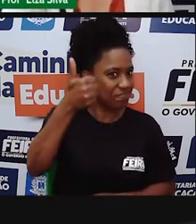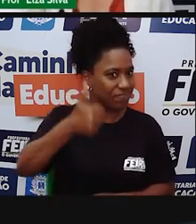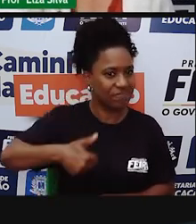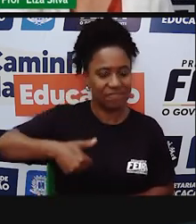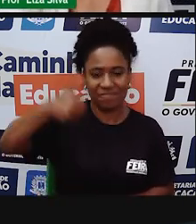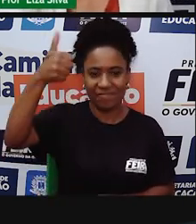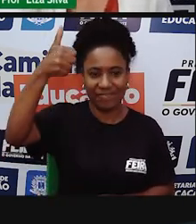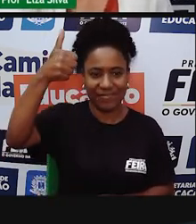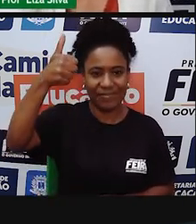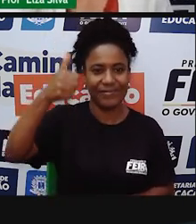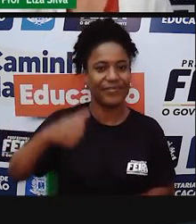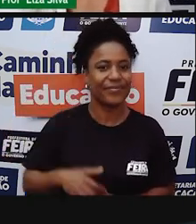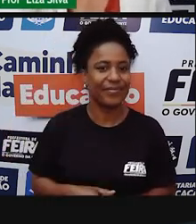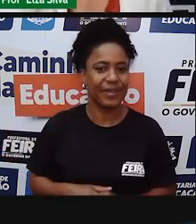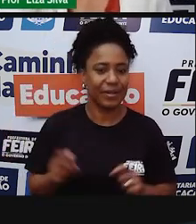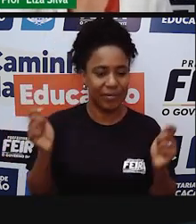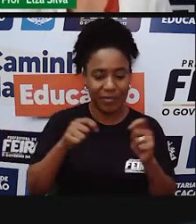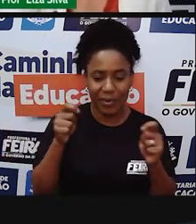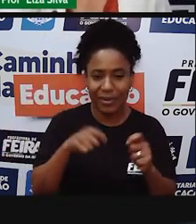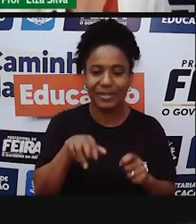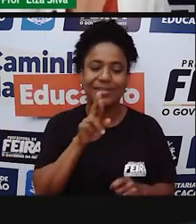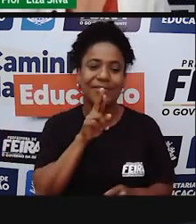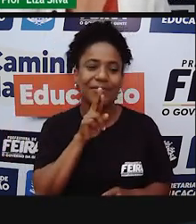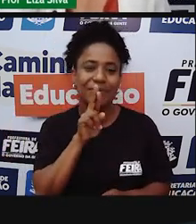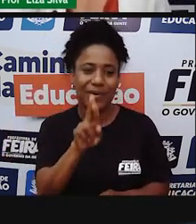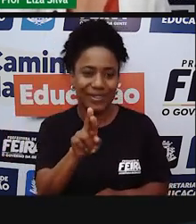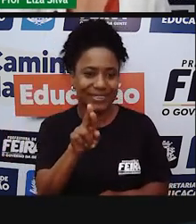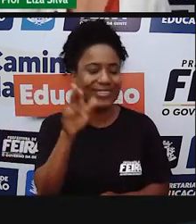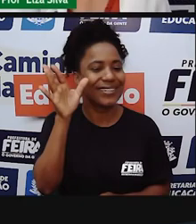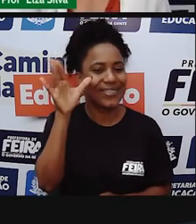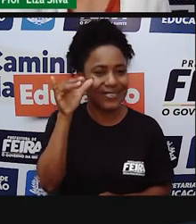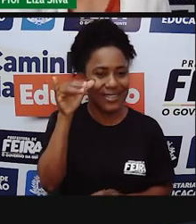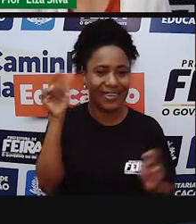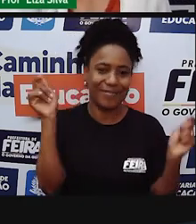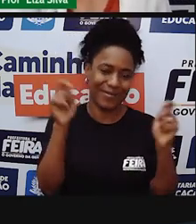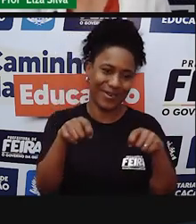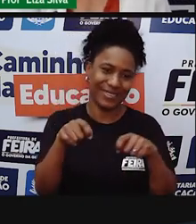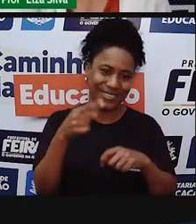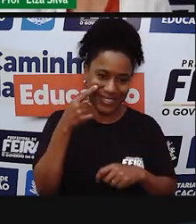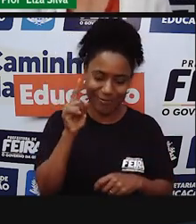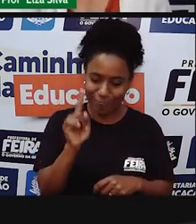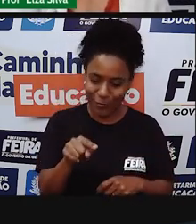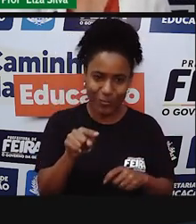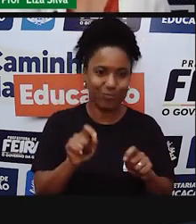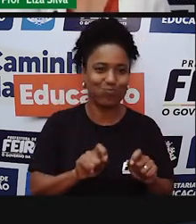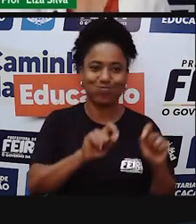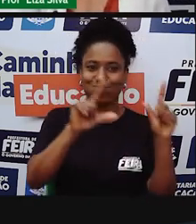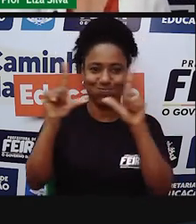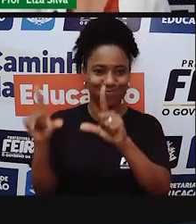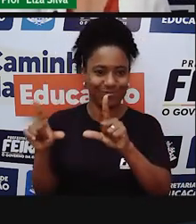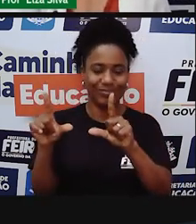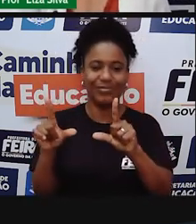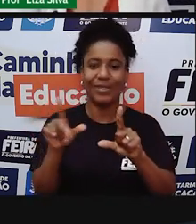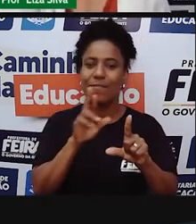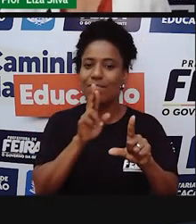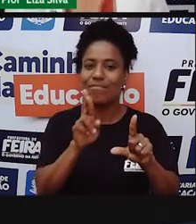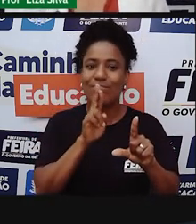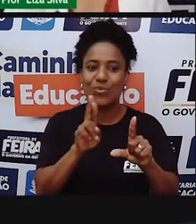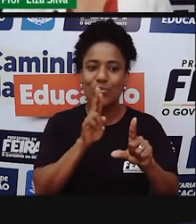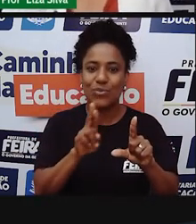você quiser conferir as respostas, clique aqui em Show Answers. Mostrar respostas. Let's